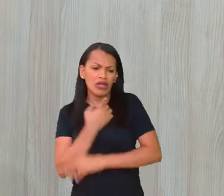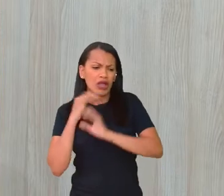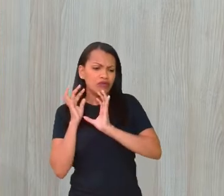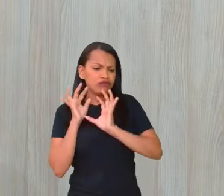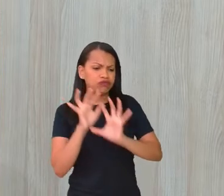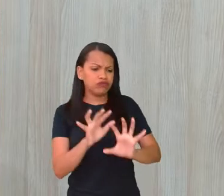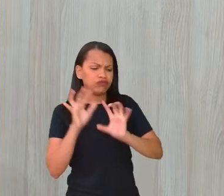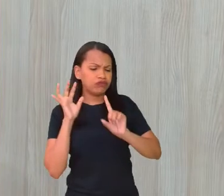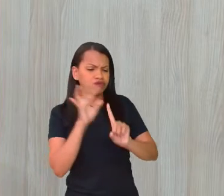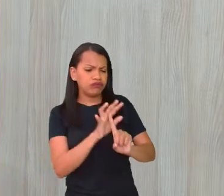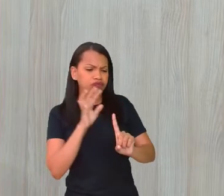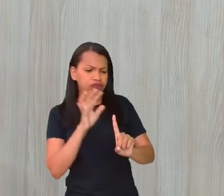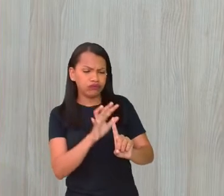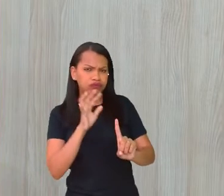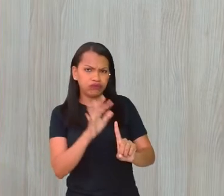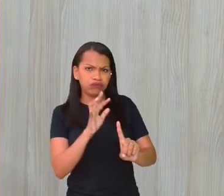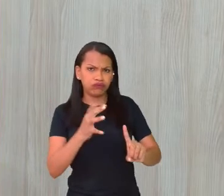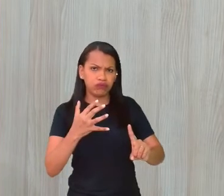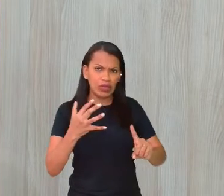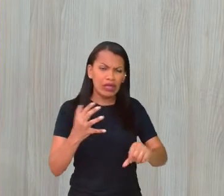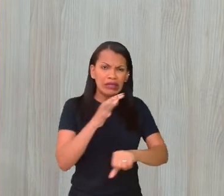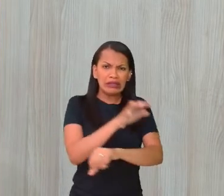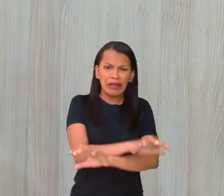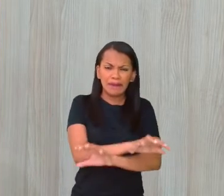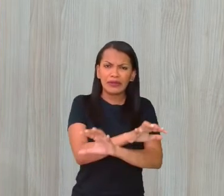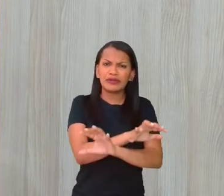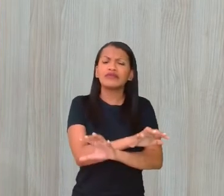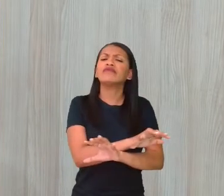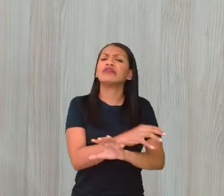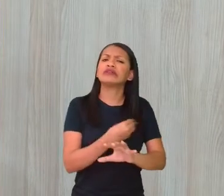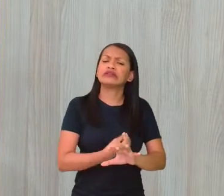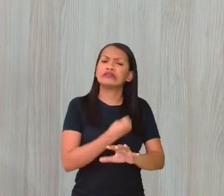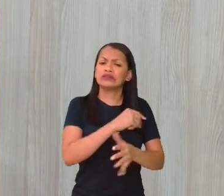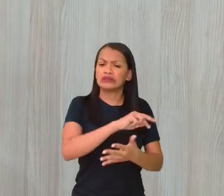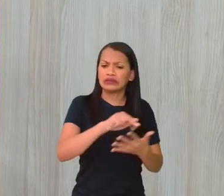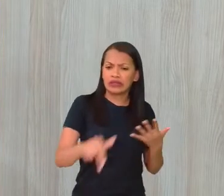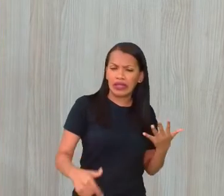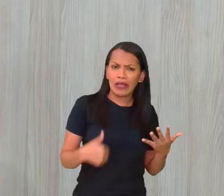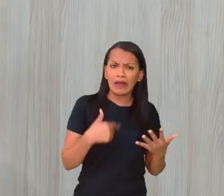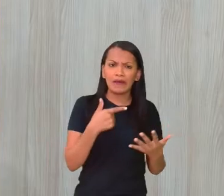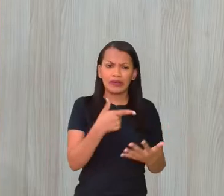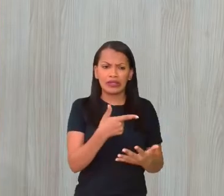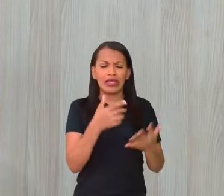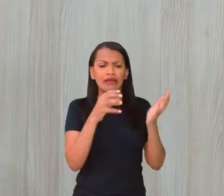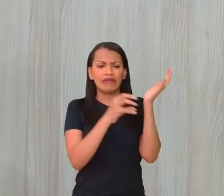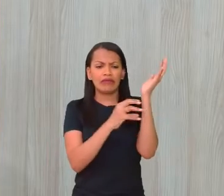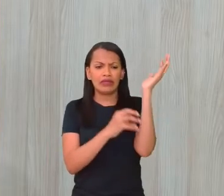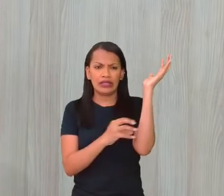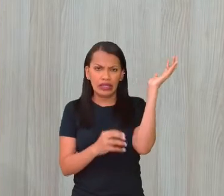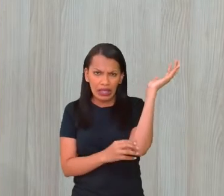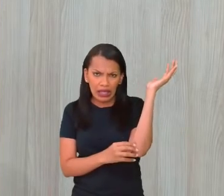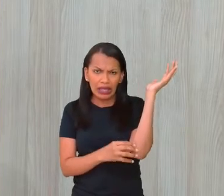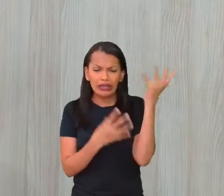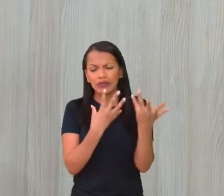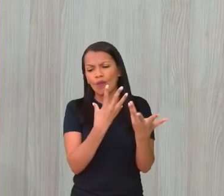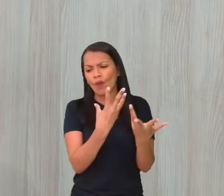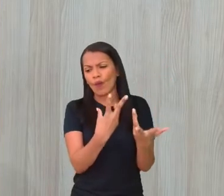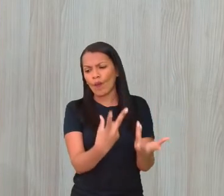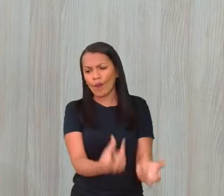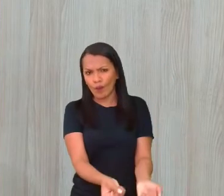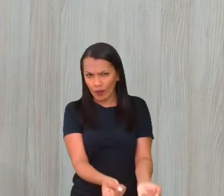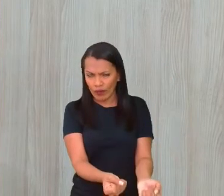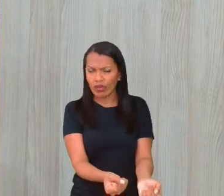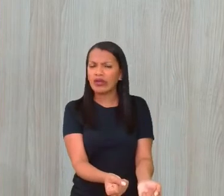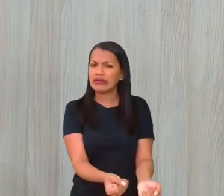sua biodiversidade. Muita gente se engana, né? Poxa, a caatinga seca, professor, não tem tanta riqueza assim nela, não. A